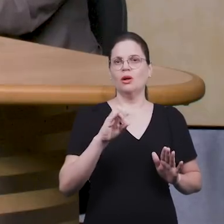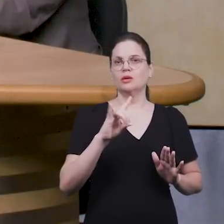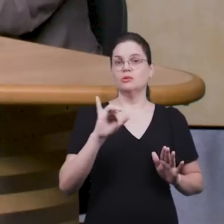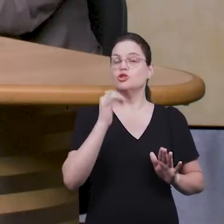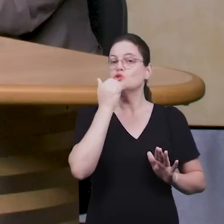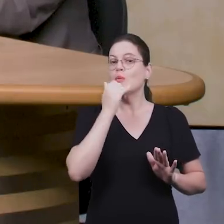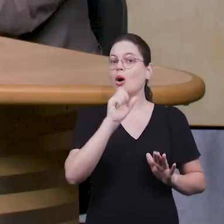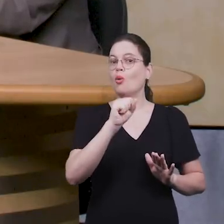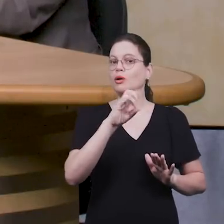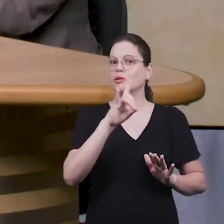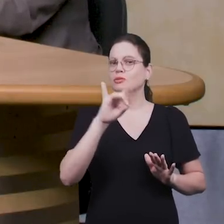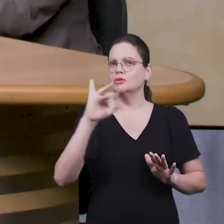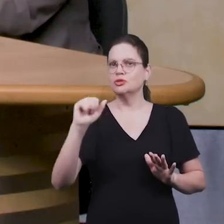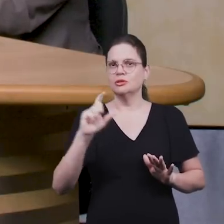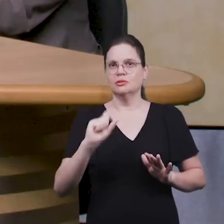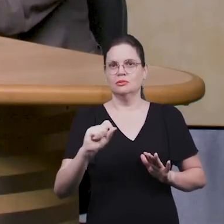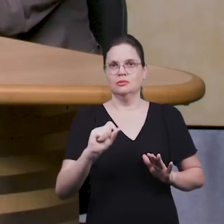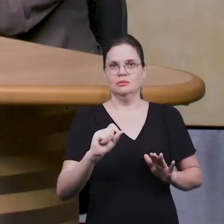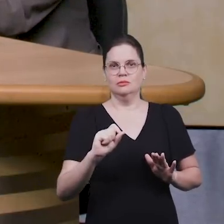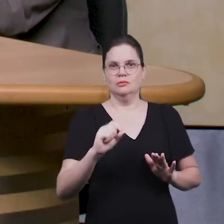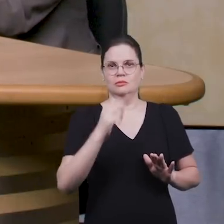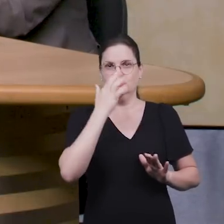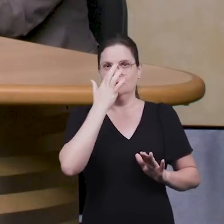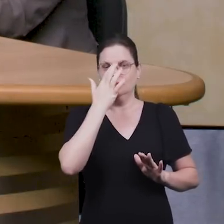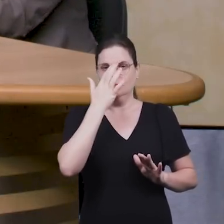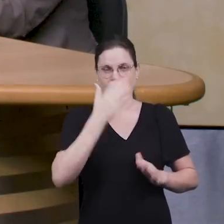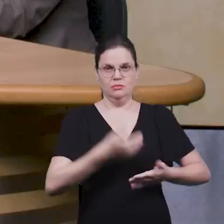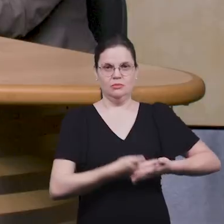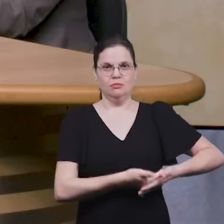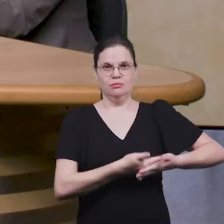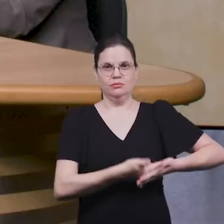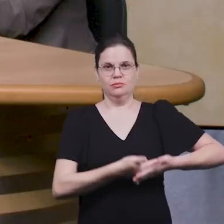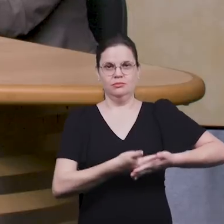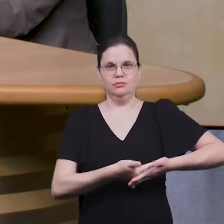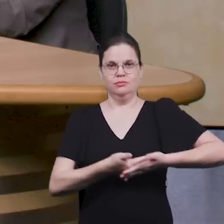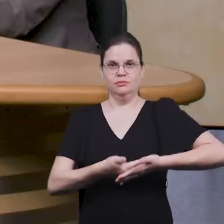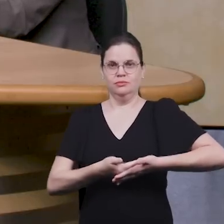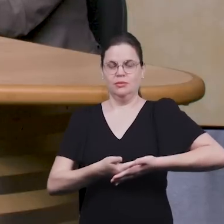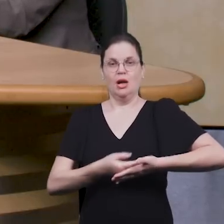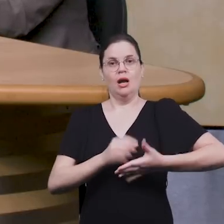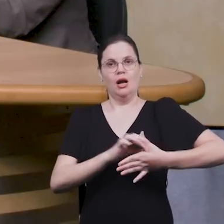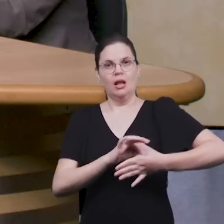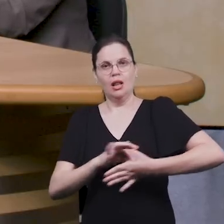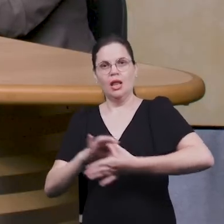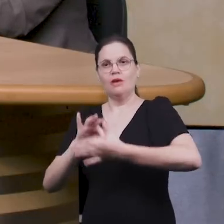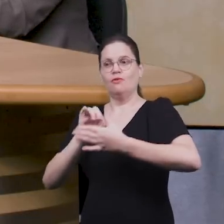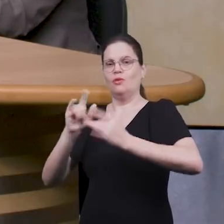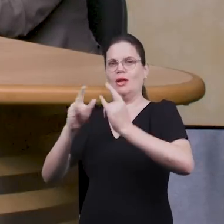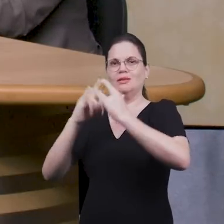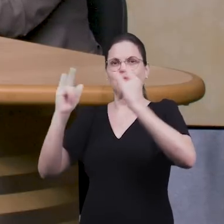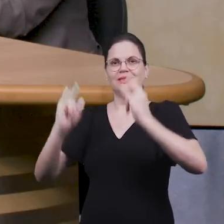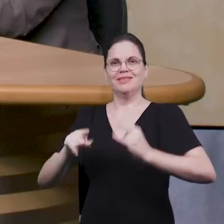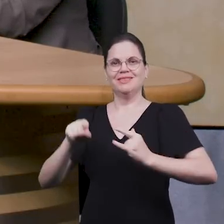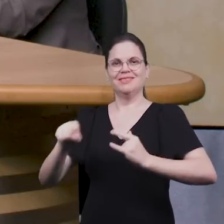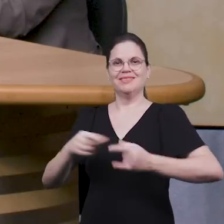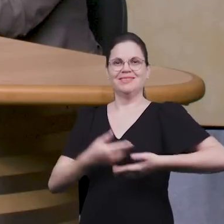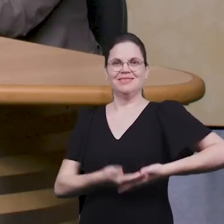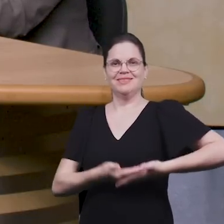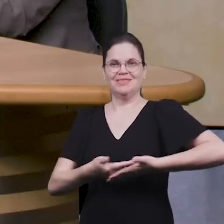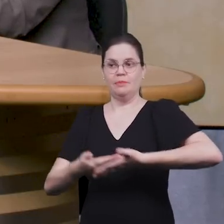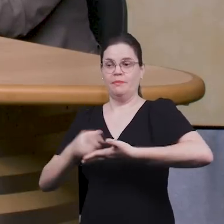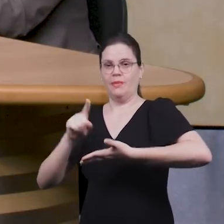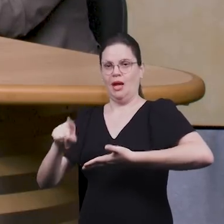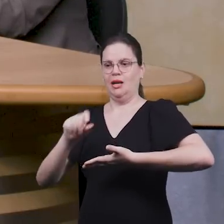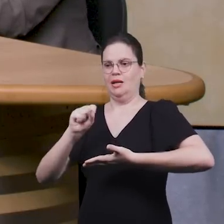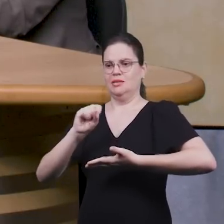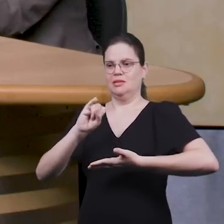que Maria e José fazem? Vão ao templo. Isso. E lá tem Simeão e Ana, não é que estão lá? Então o que Simeão